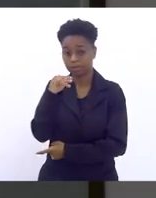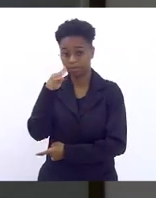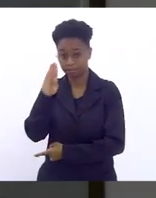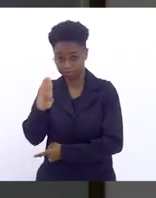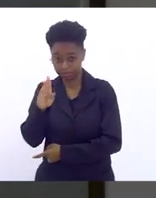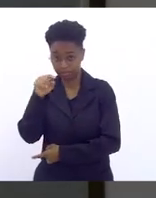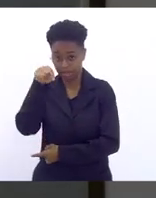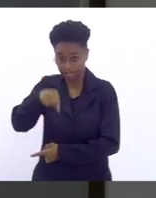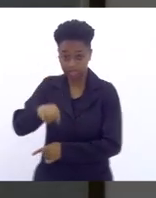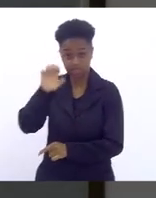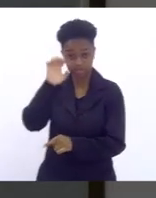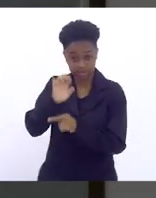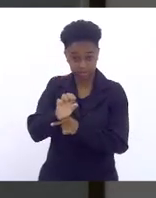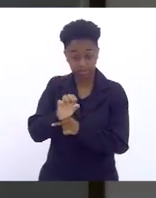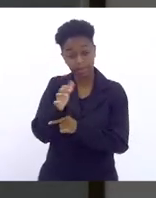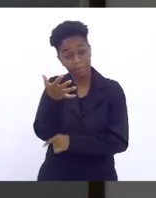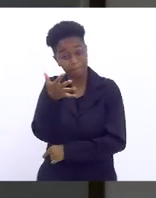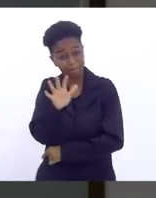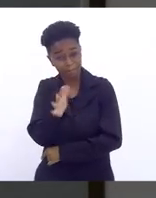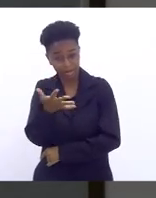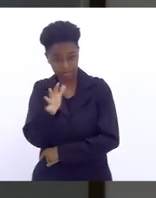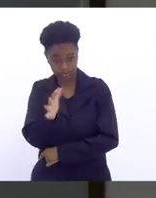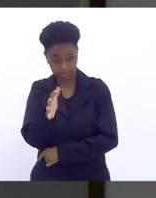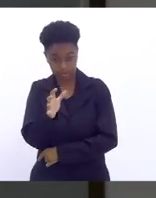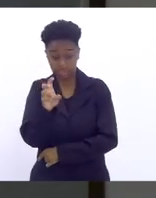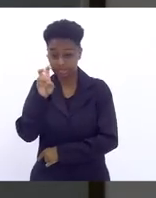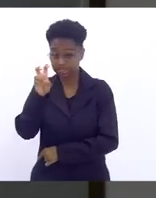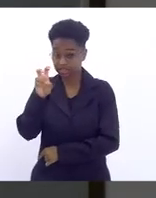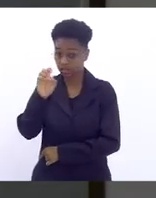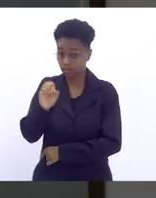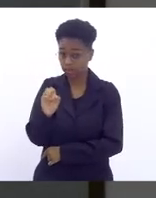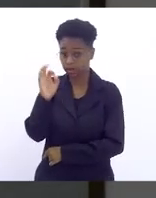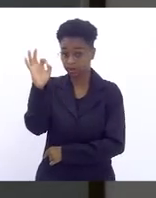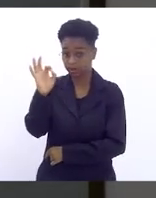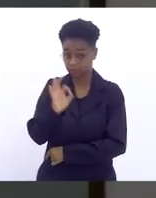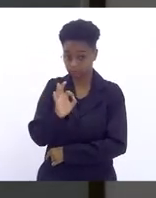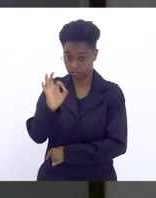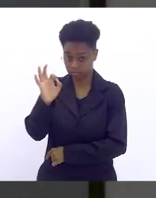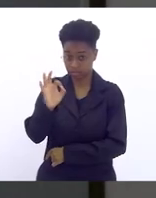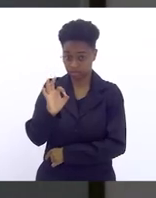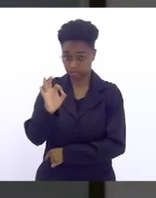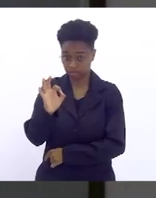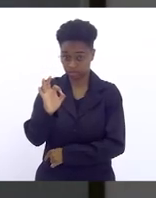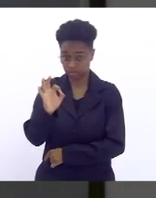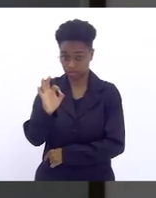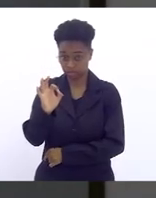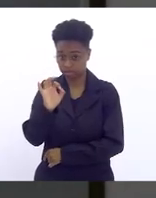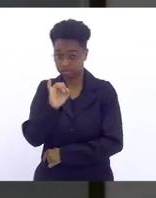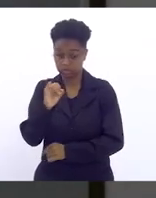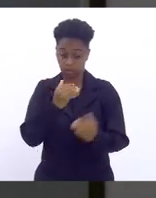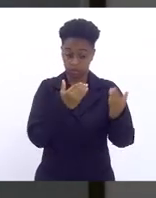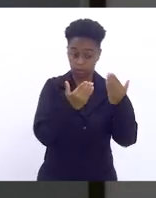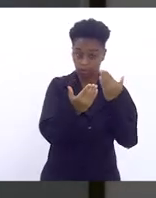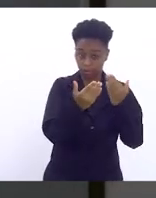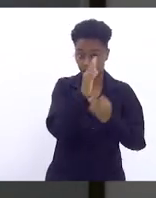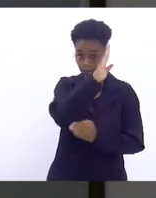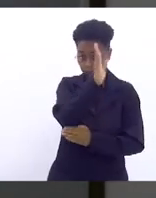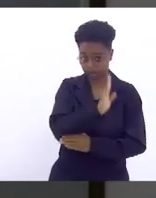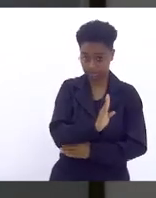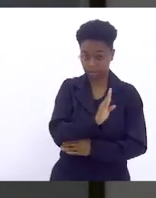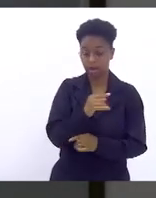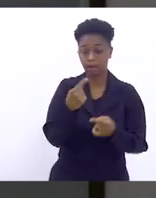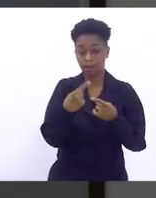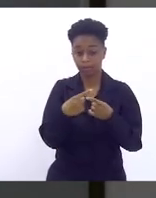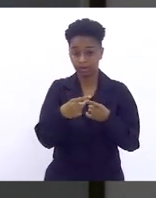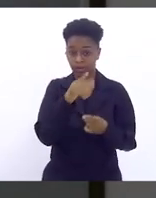tem sido em média 50% do PIB Nacional o PIB Nacional nos últimos